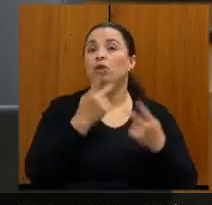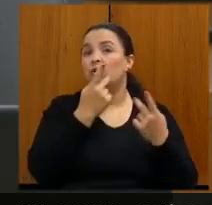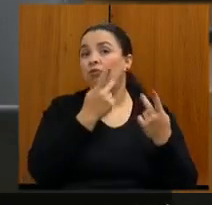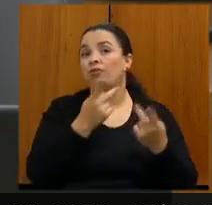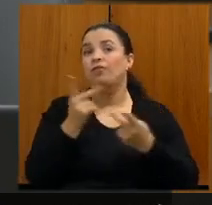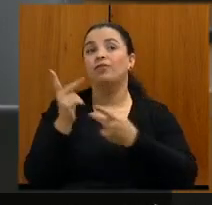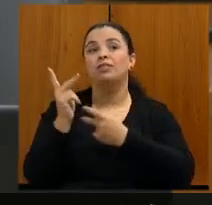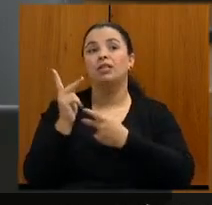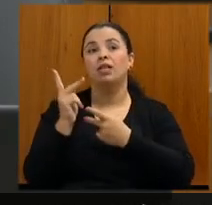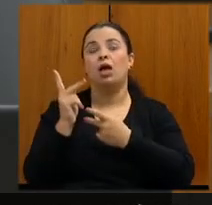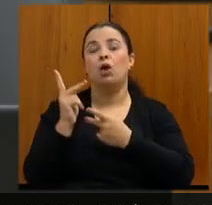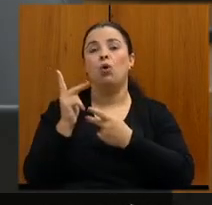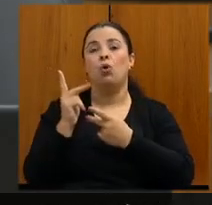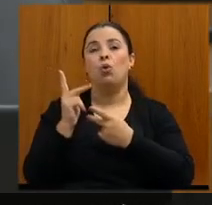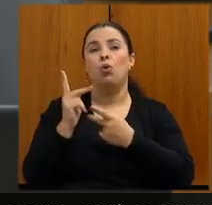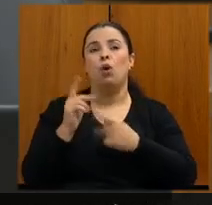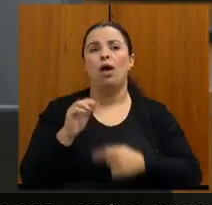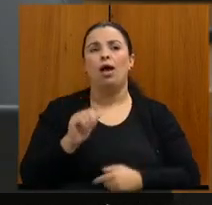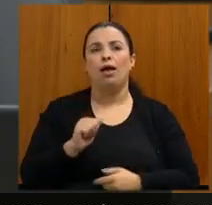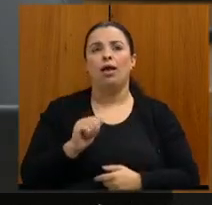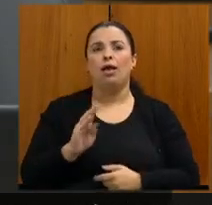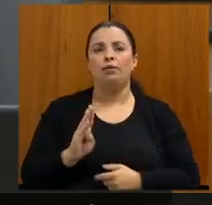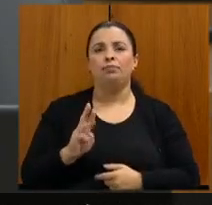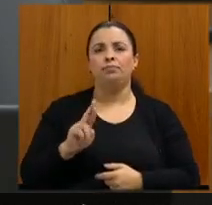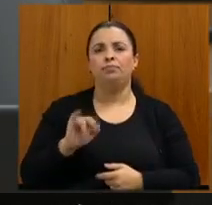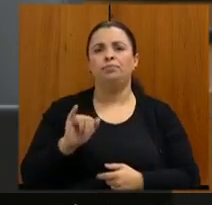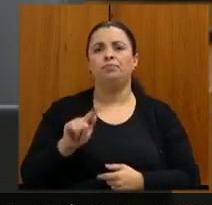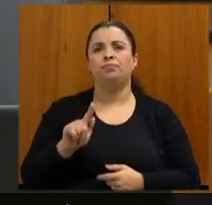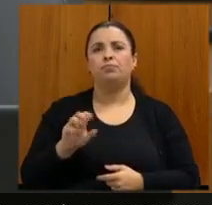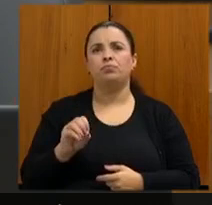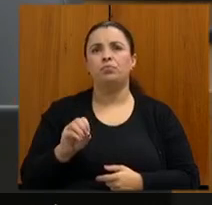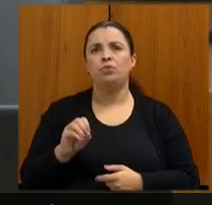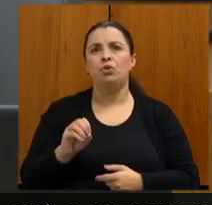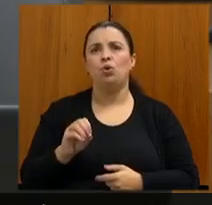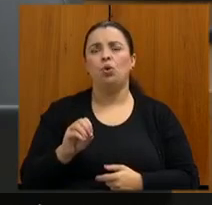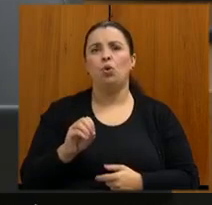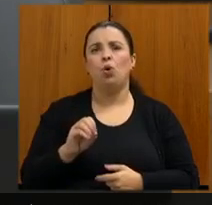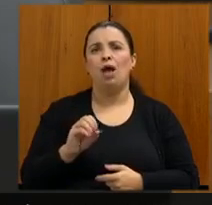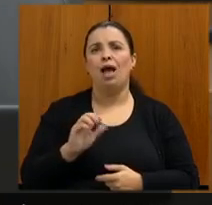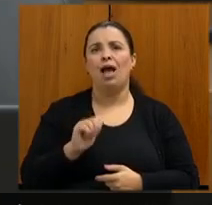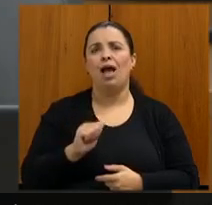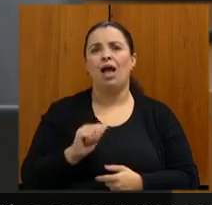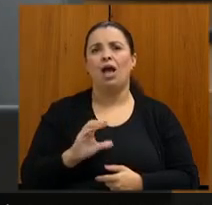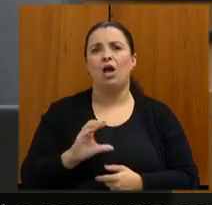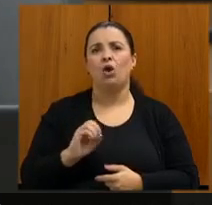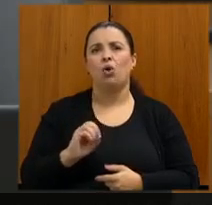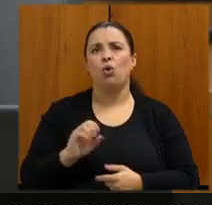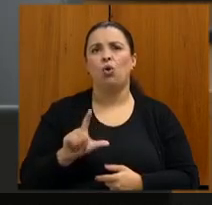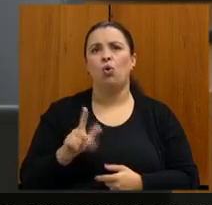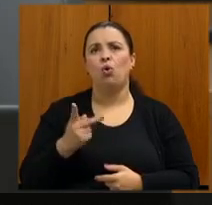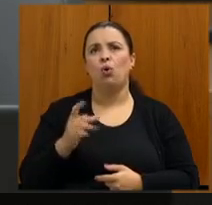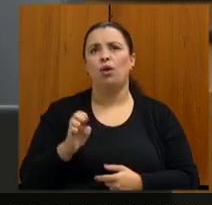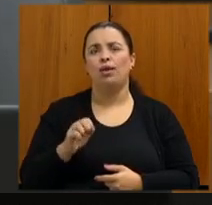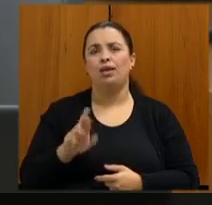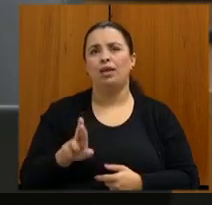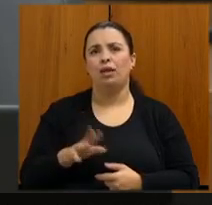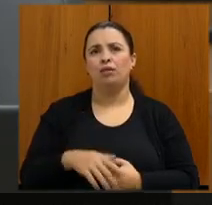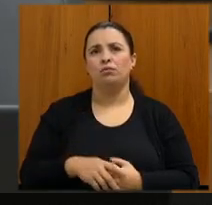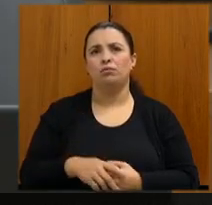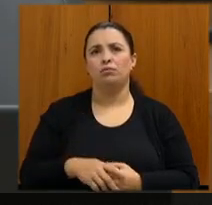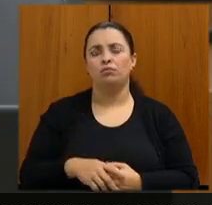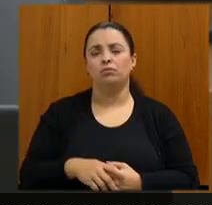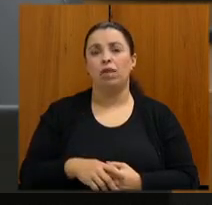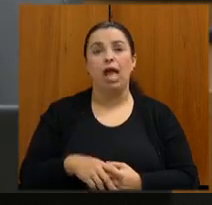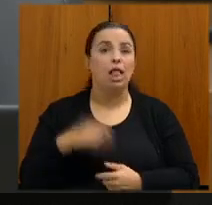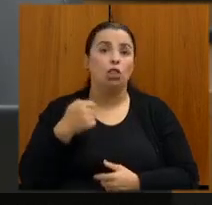colher né É e ele não não precisa não precisa sim de ir né gente eu